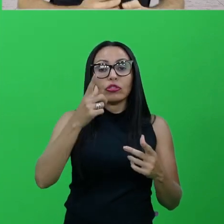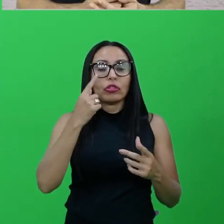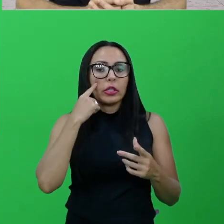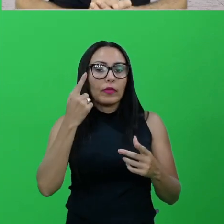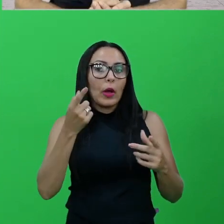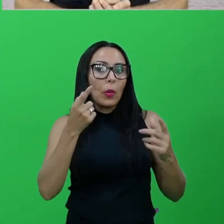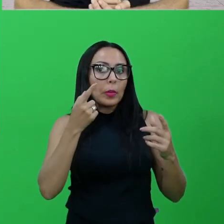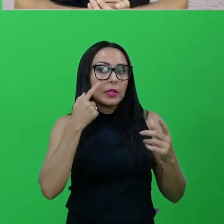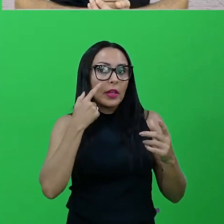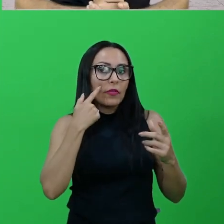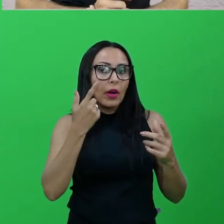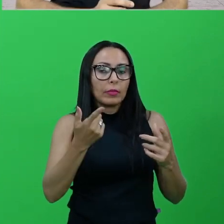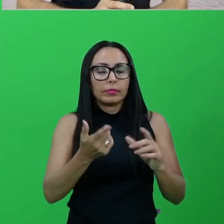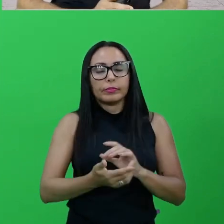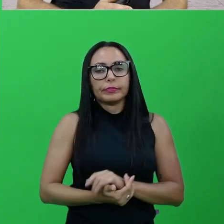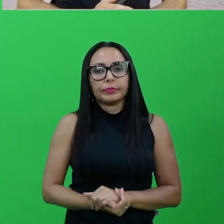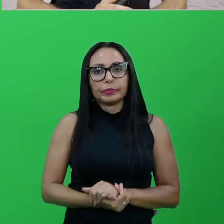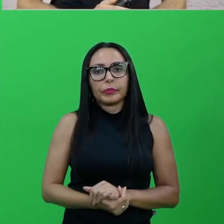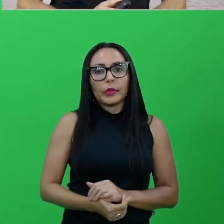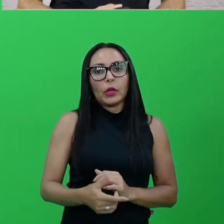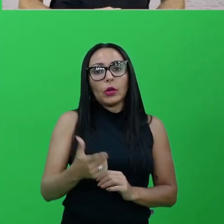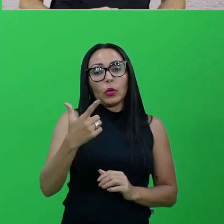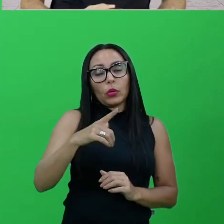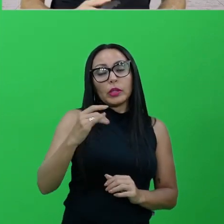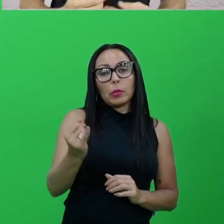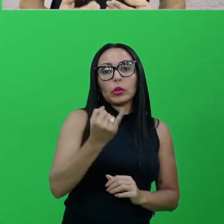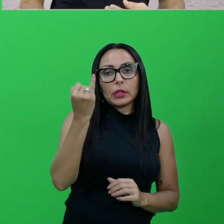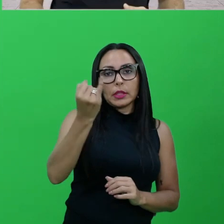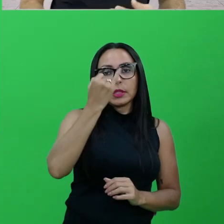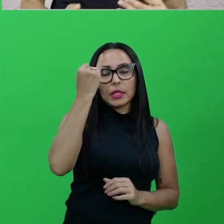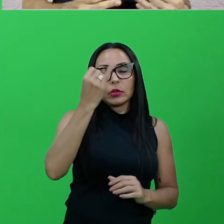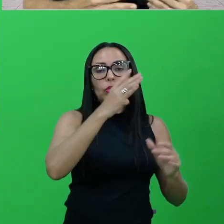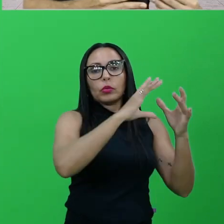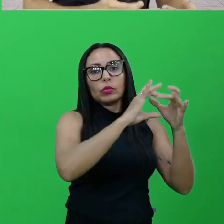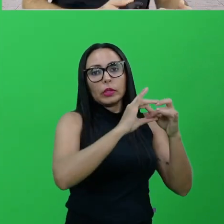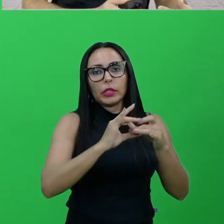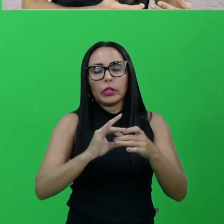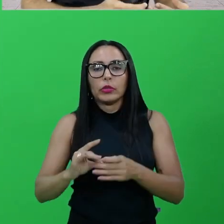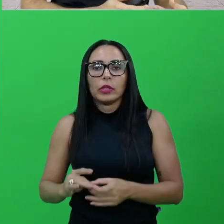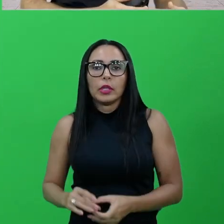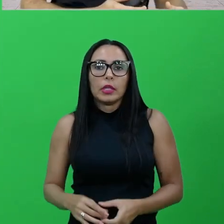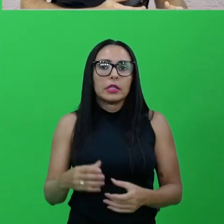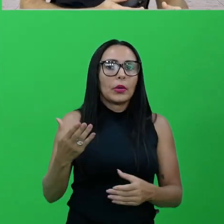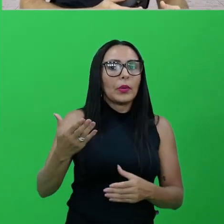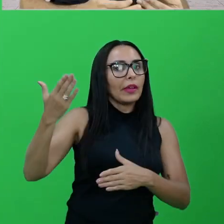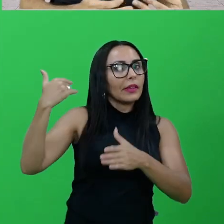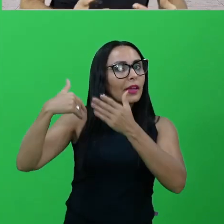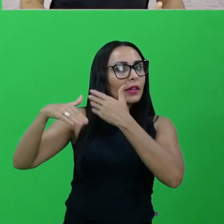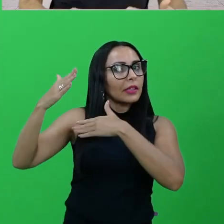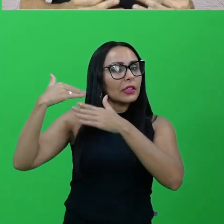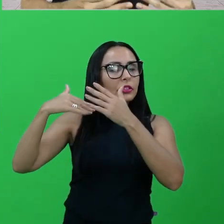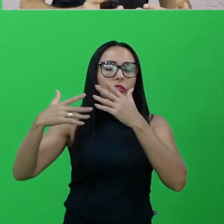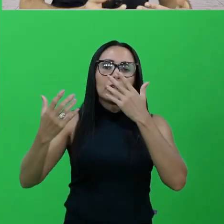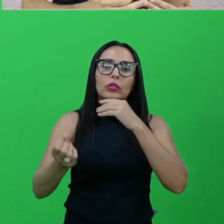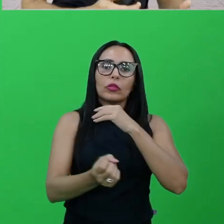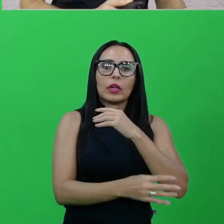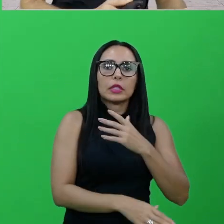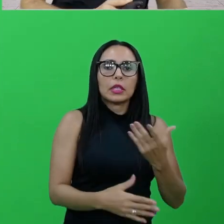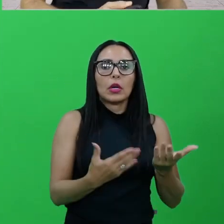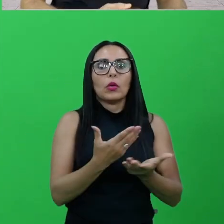observar. Outros pontos importantes nesse contexto são os antecedentes da inovação, ou seja, quanto